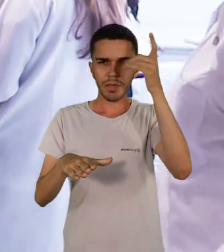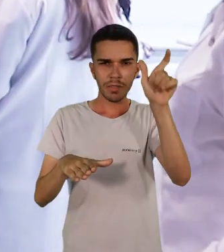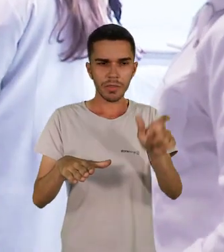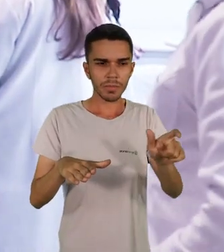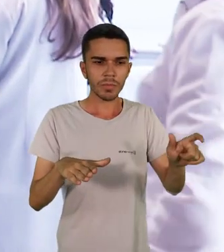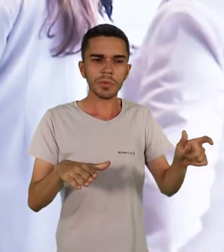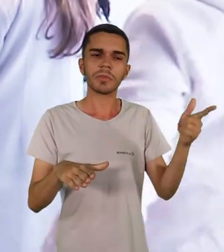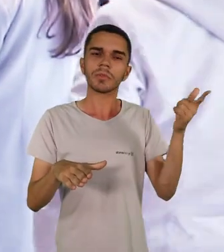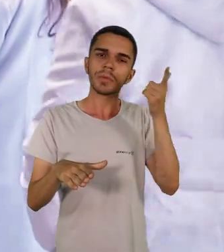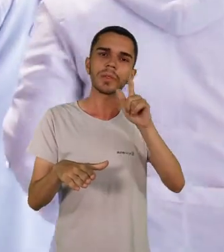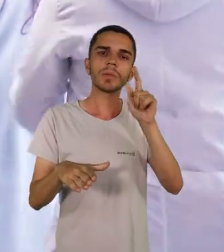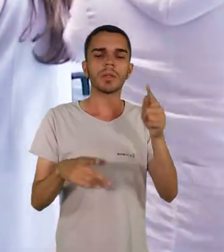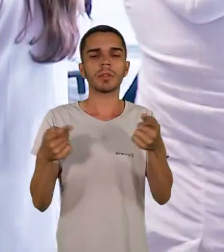pacientes